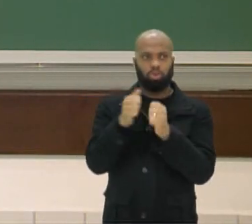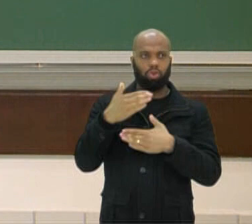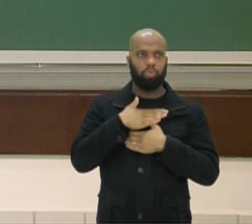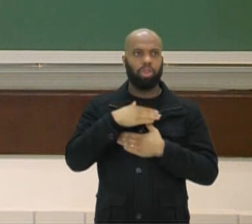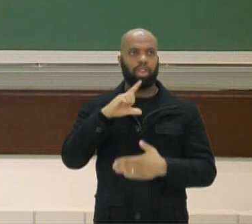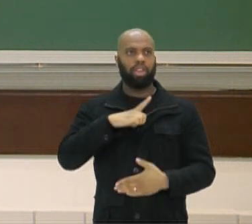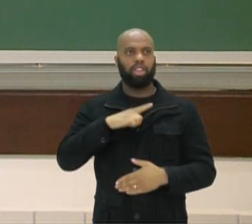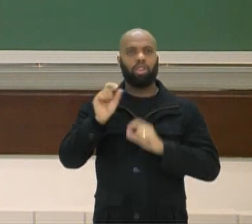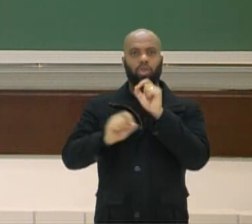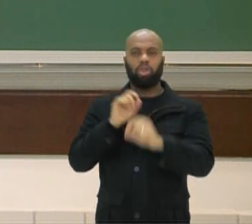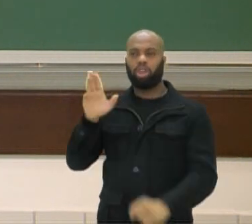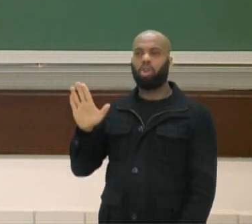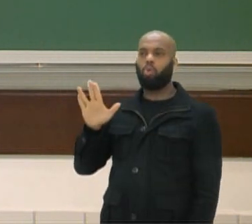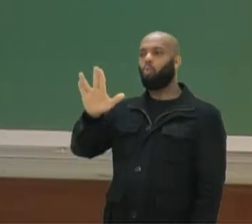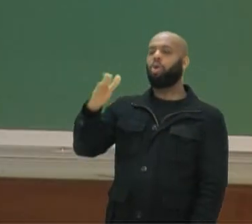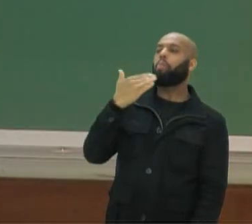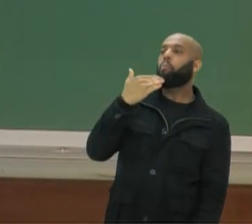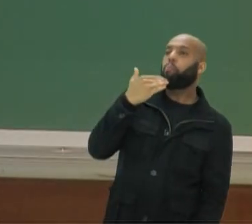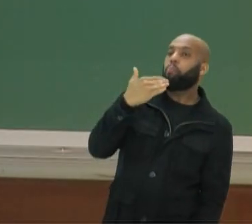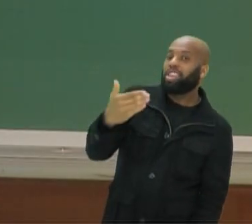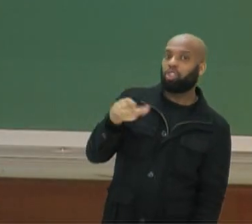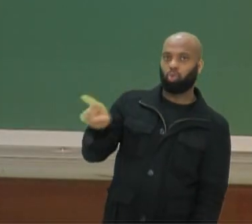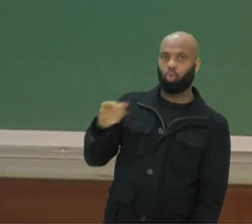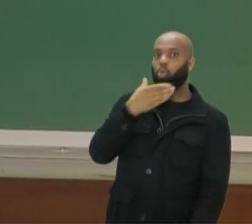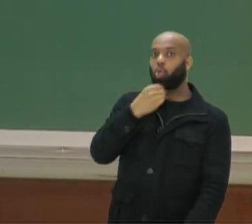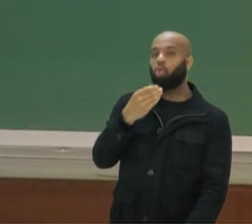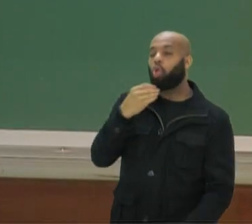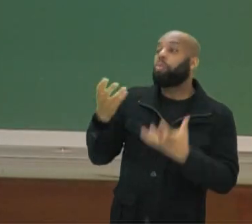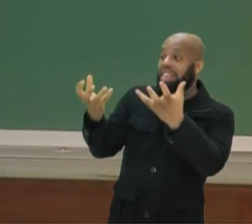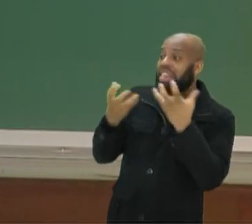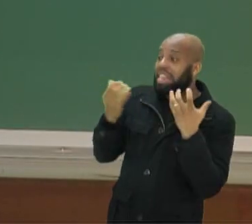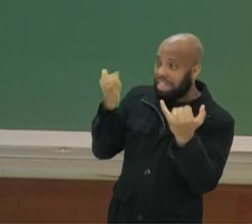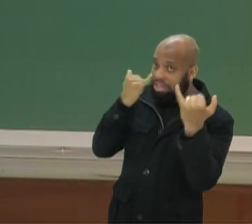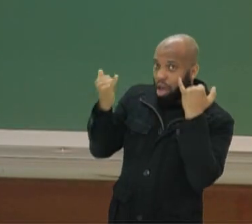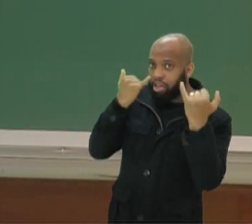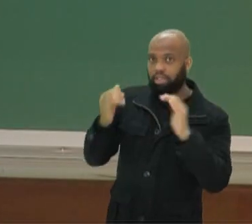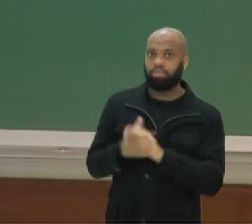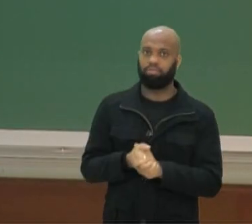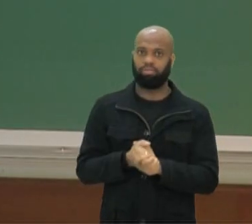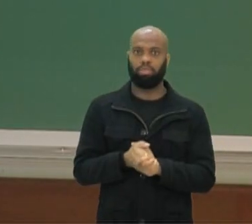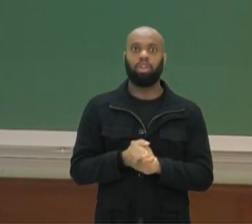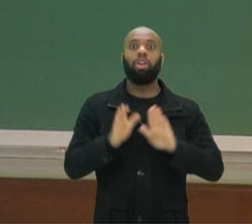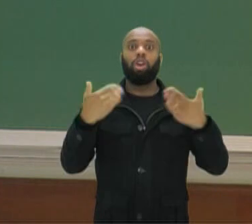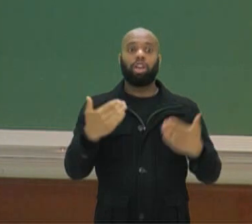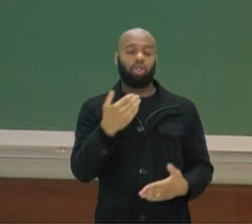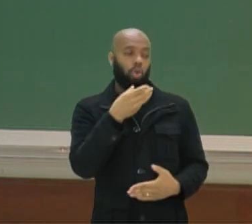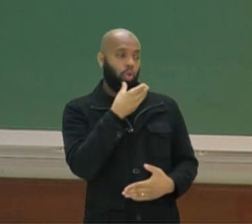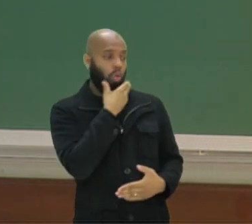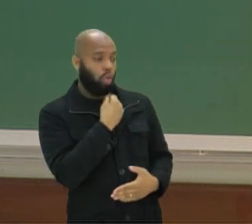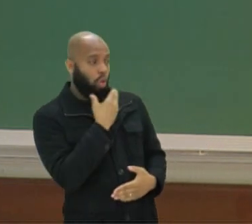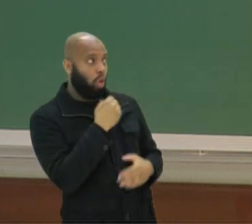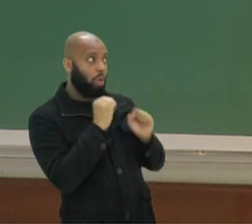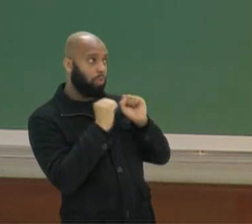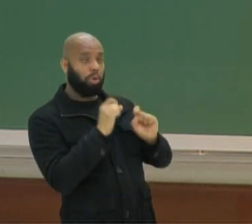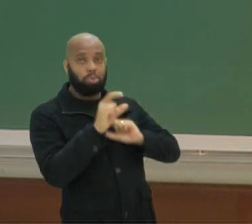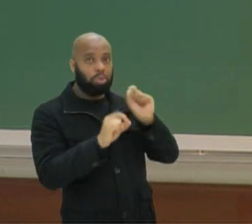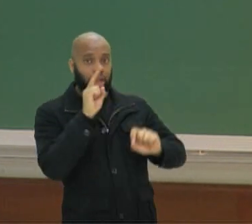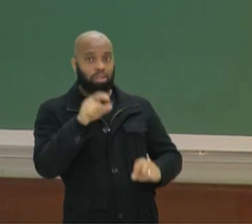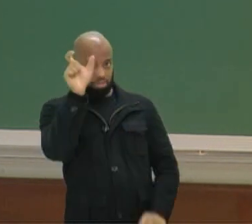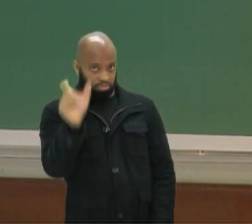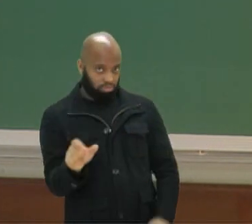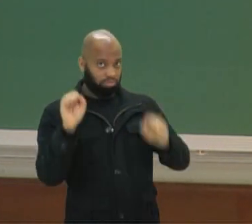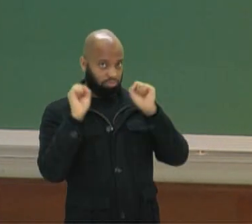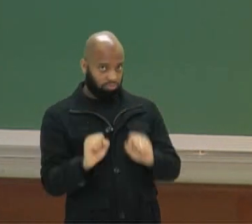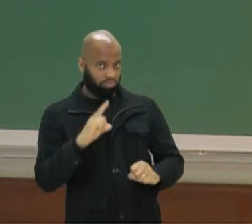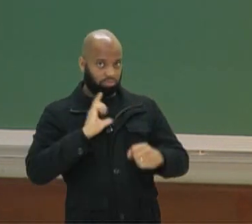Então, o alienígena pediu ao homem por informação. Então, o homem pode ser o sujeito na